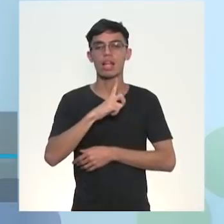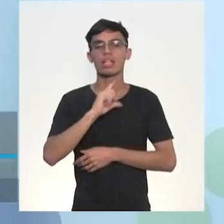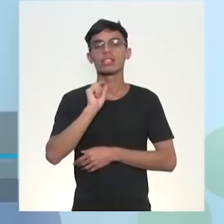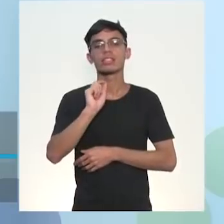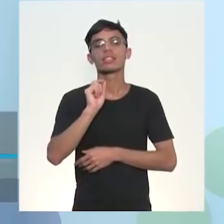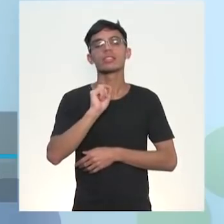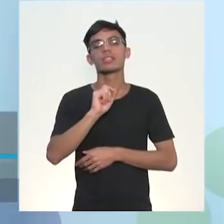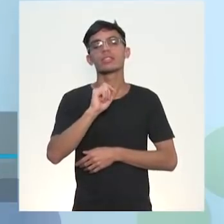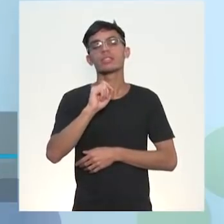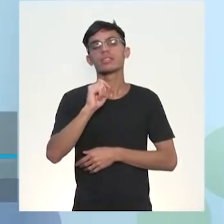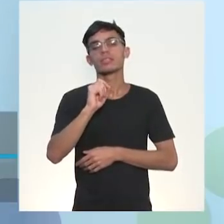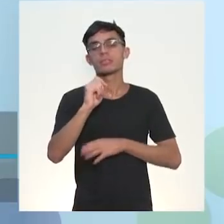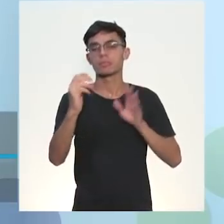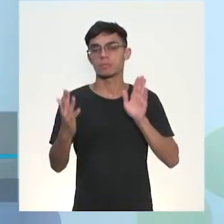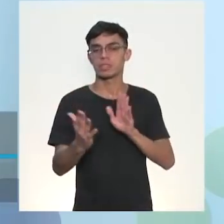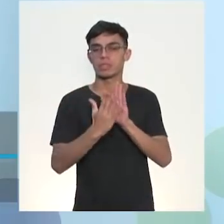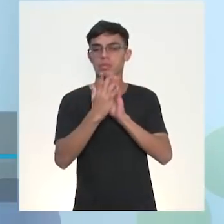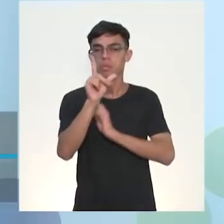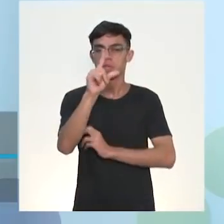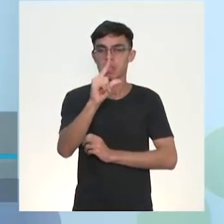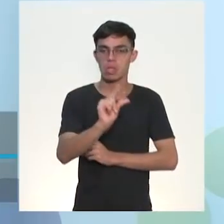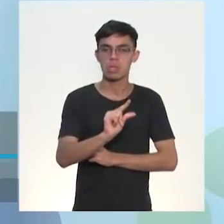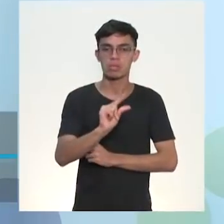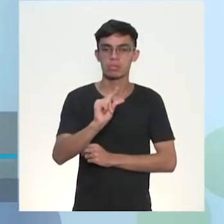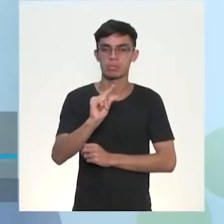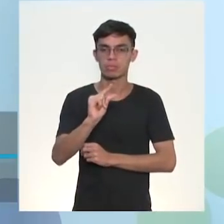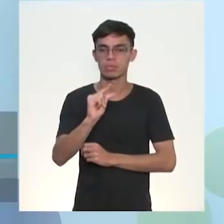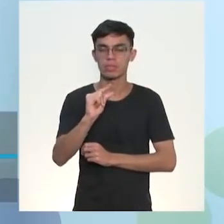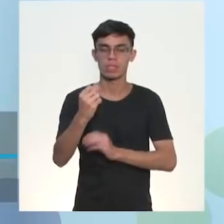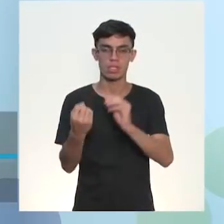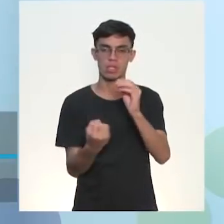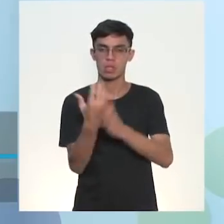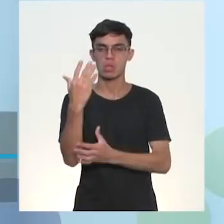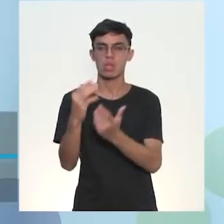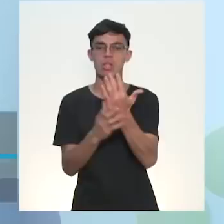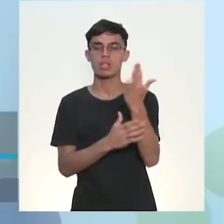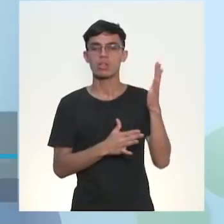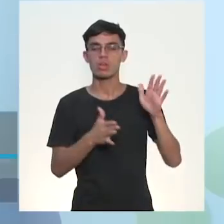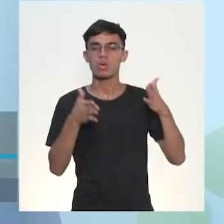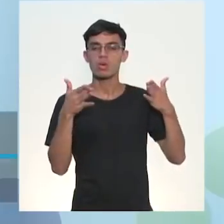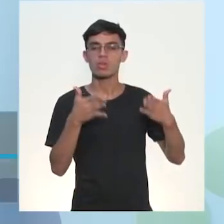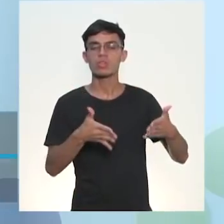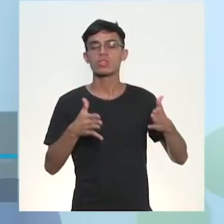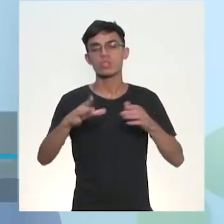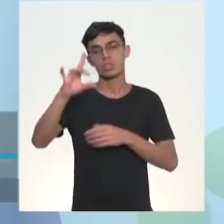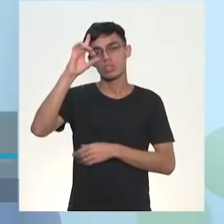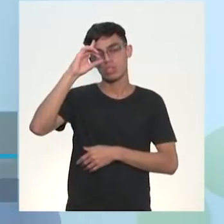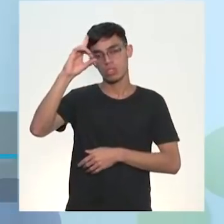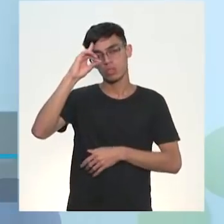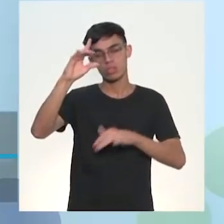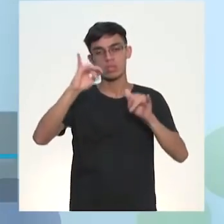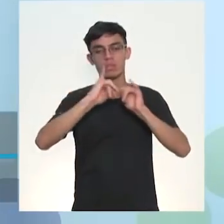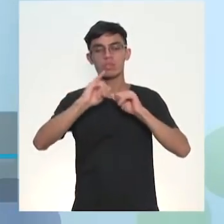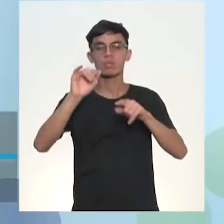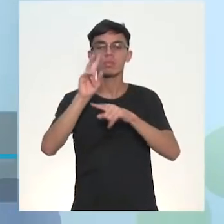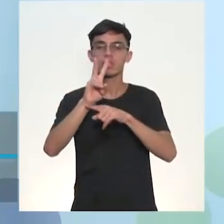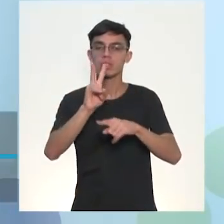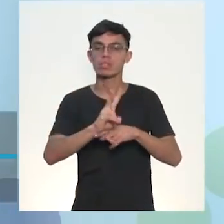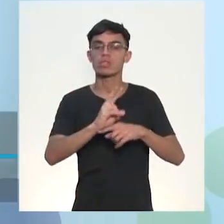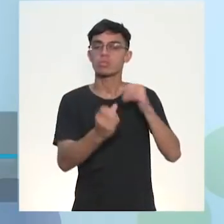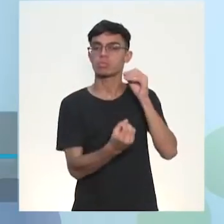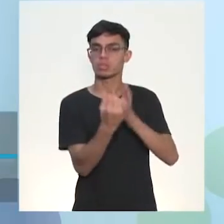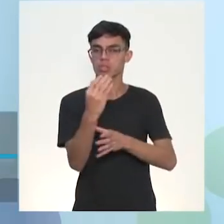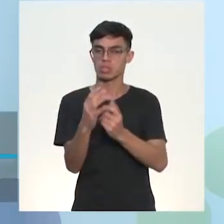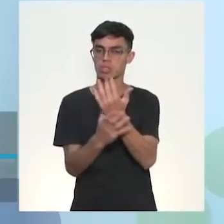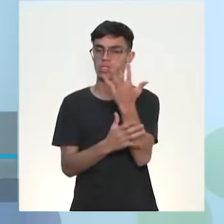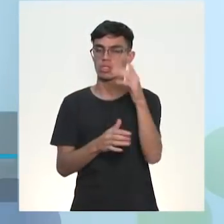menor impacto na natureza. Hoje em dia, a gente está falando muito em preservação da natureza, sobre recursos renováveis. Então, a